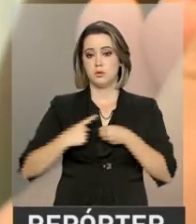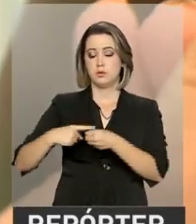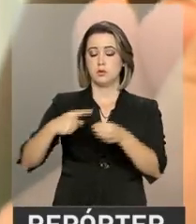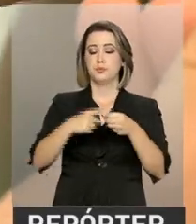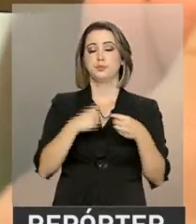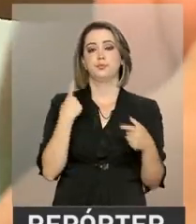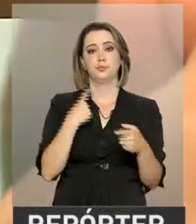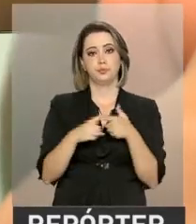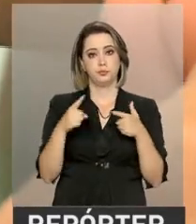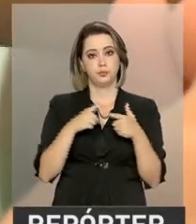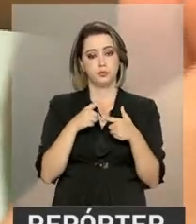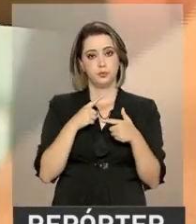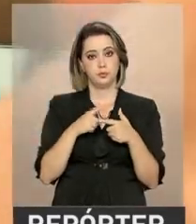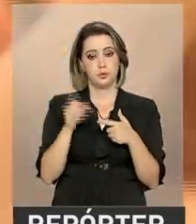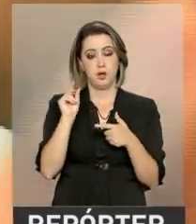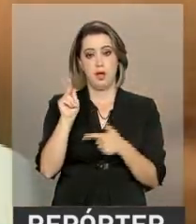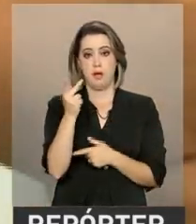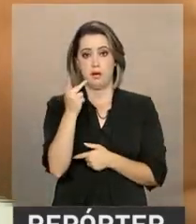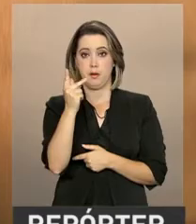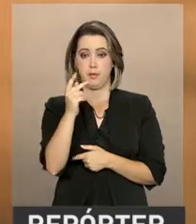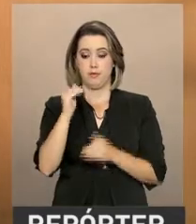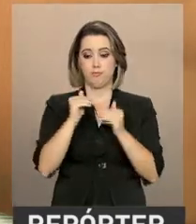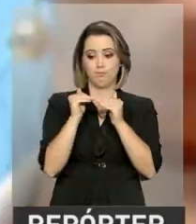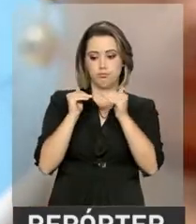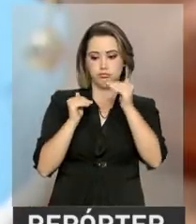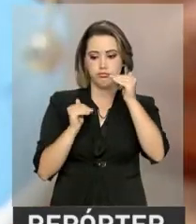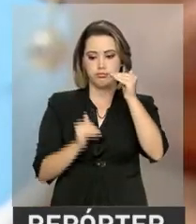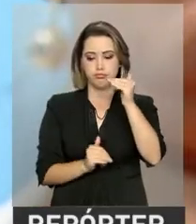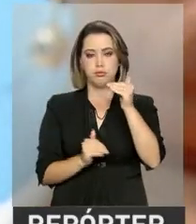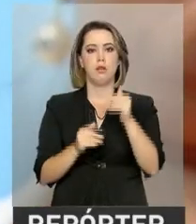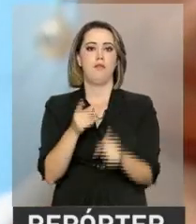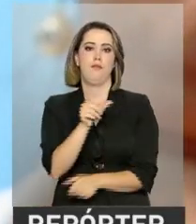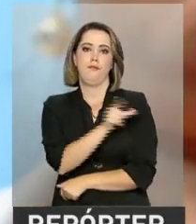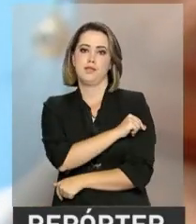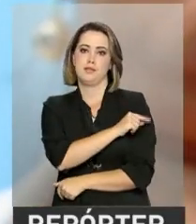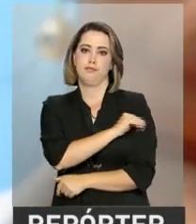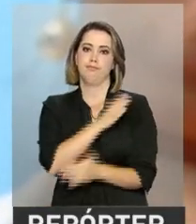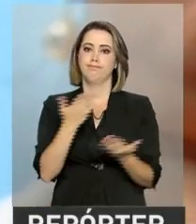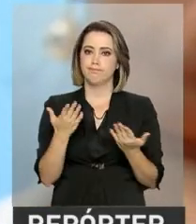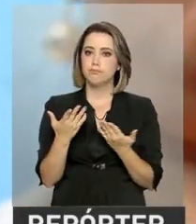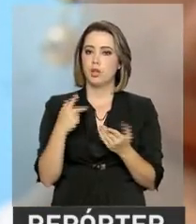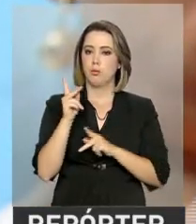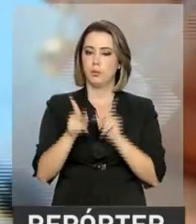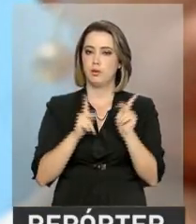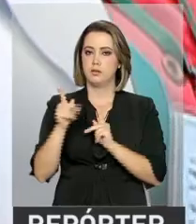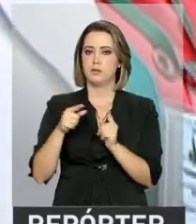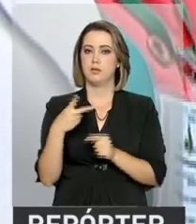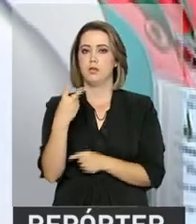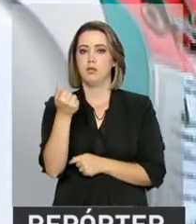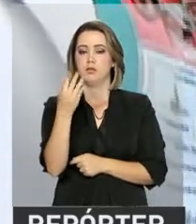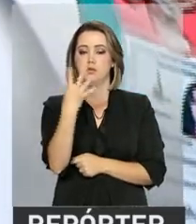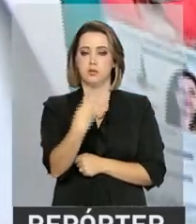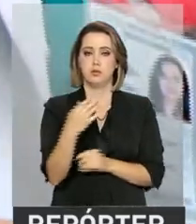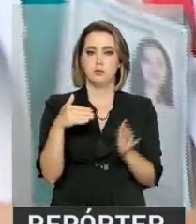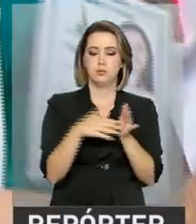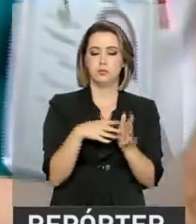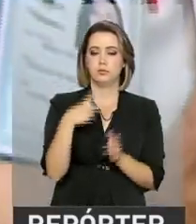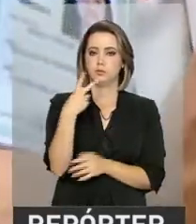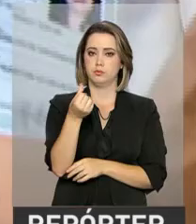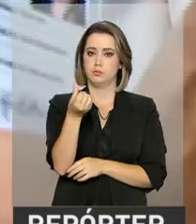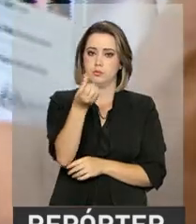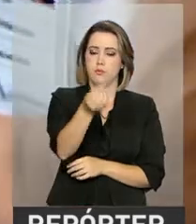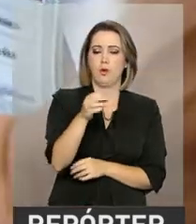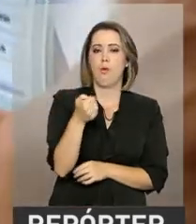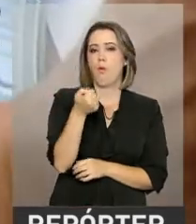com cobertura vacinal de HPV muito baixa. De 2014 a 2016, quase 6 milhões